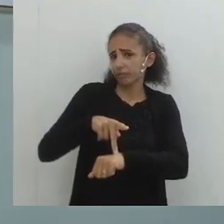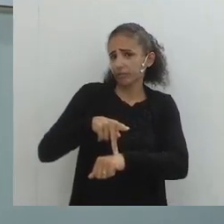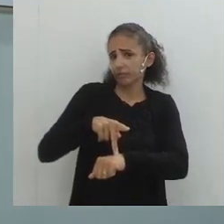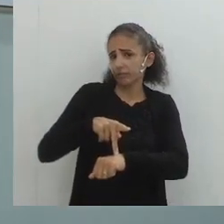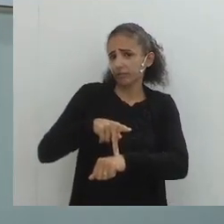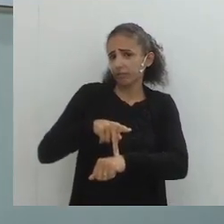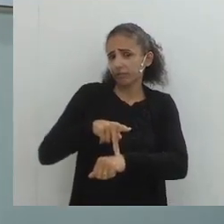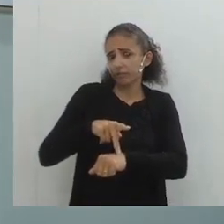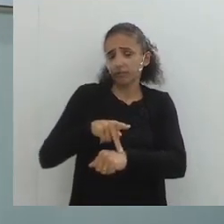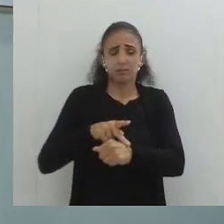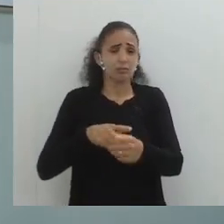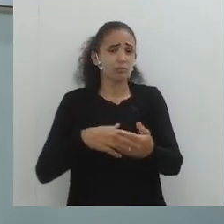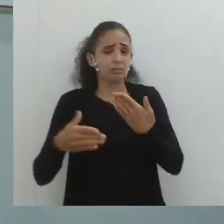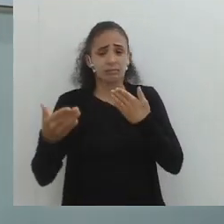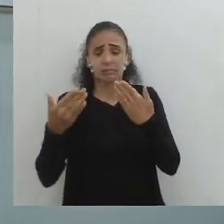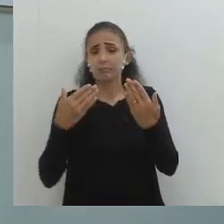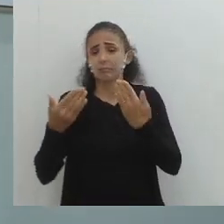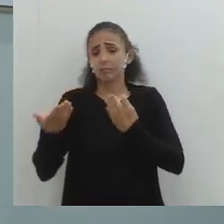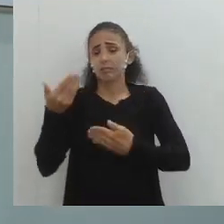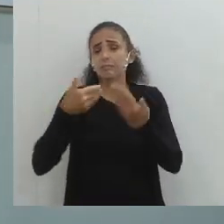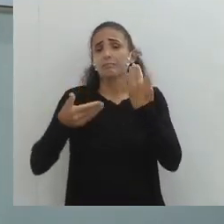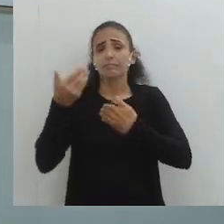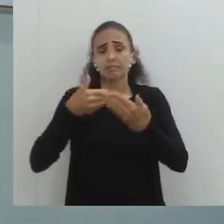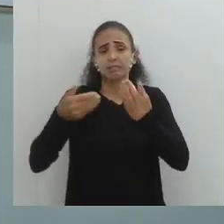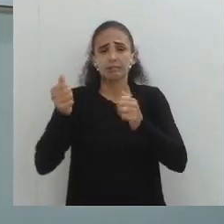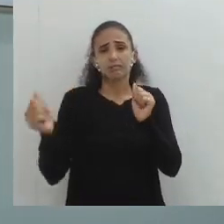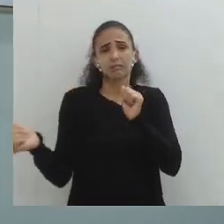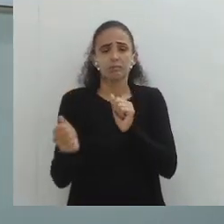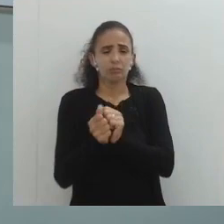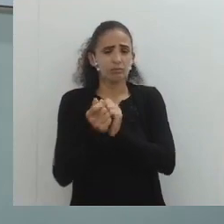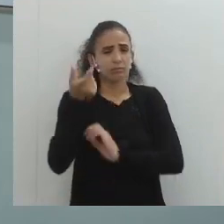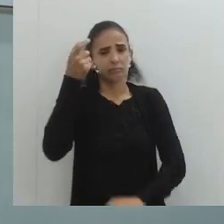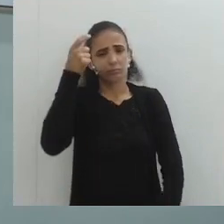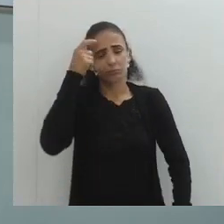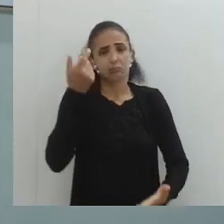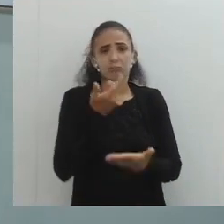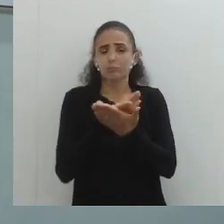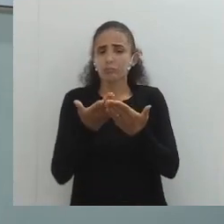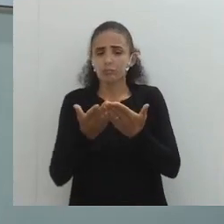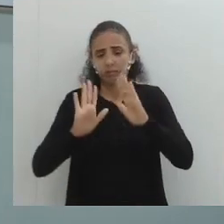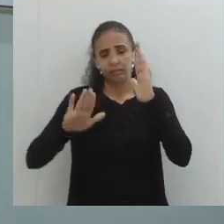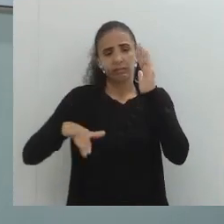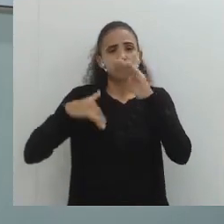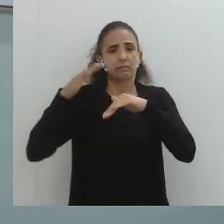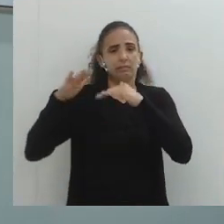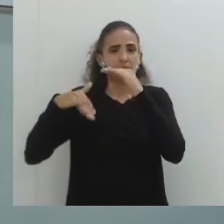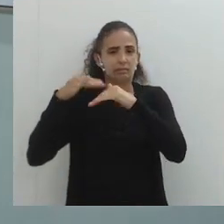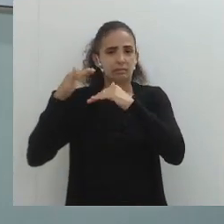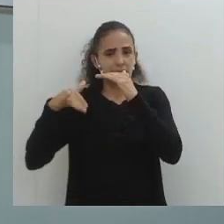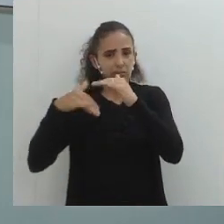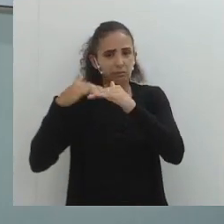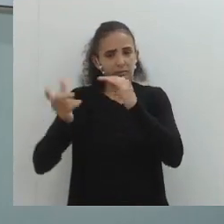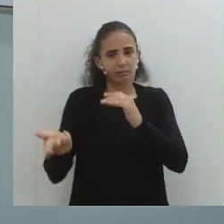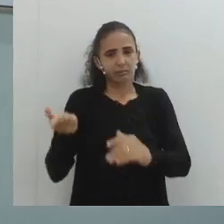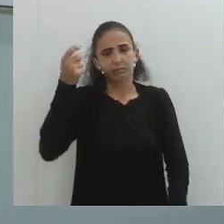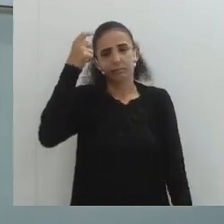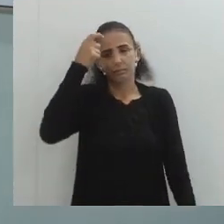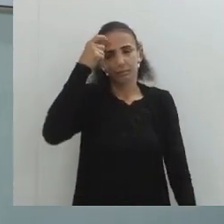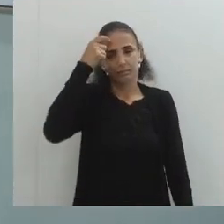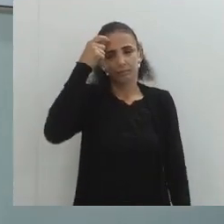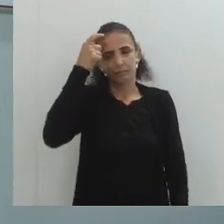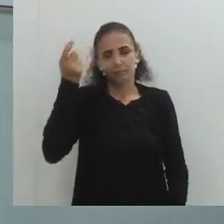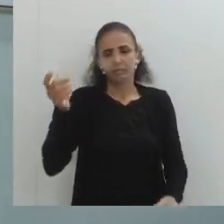lá. Então tem tudo isso daí. E a cognitiva, porque você começa a desenvolver todos os processos mentais dentro